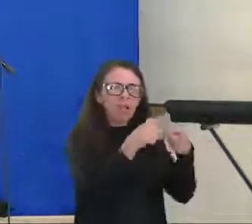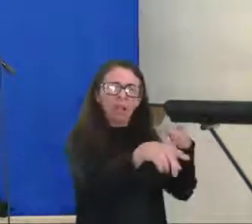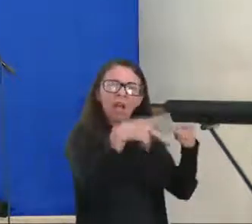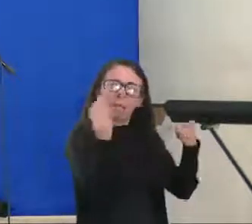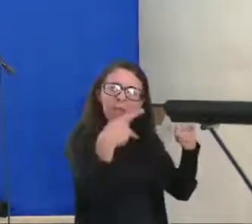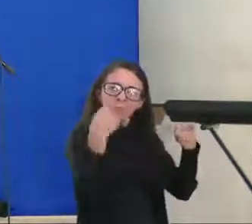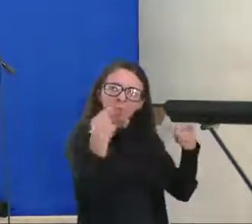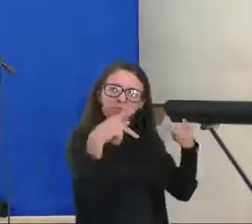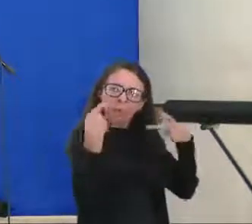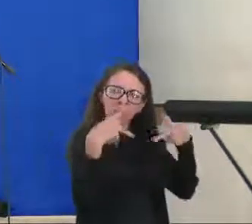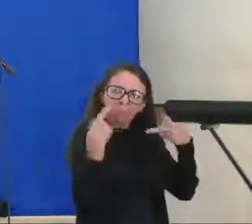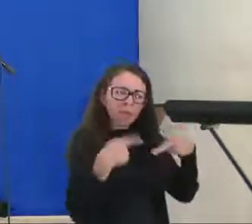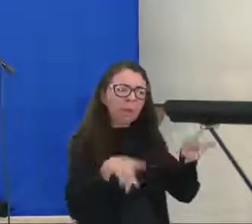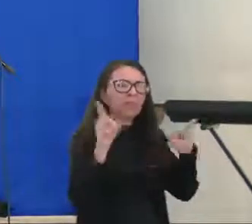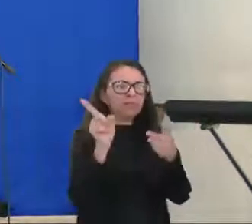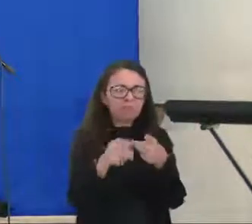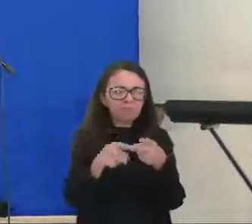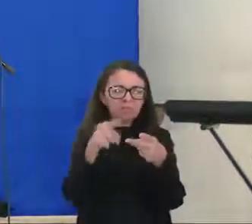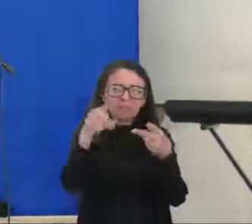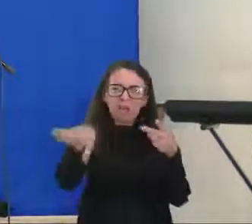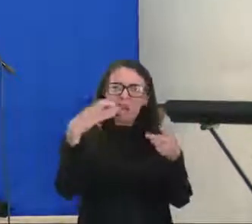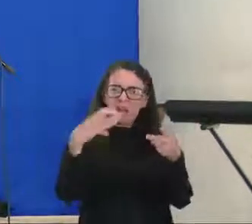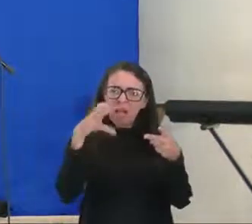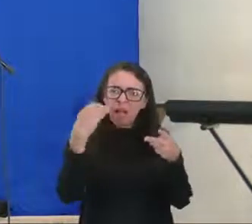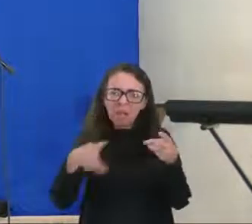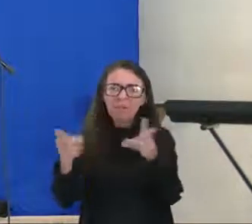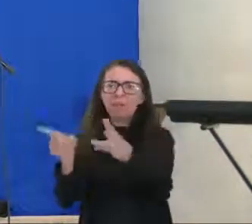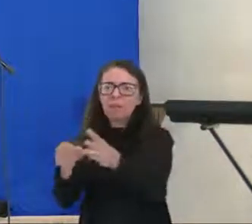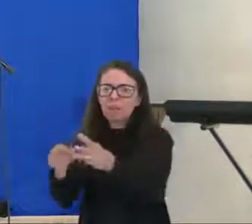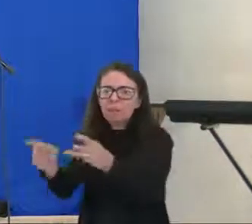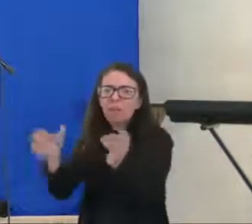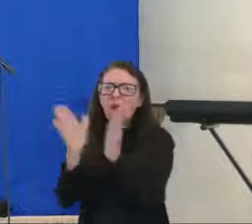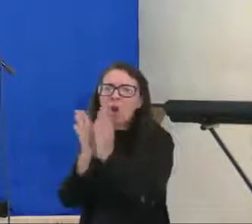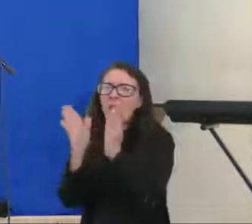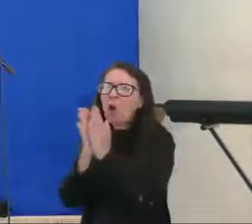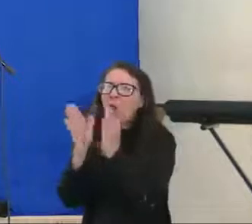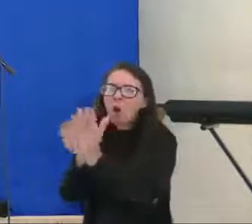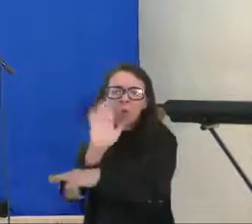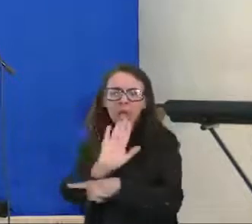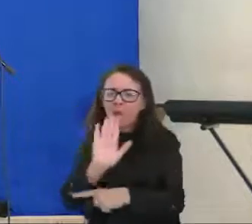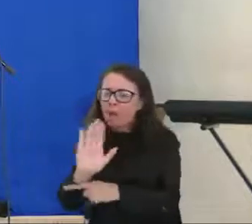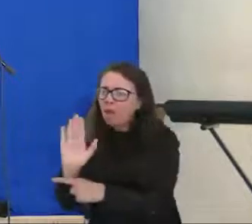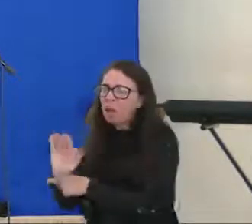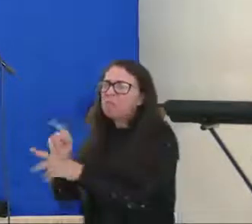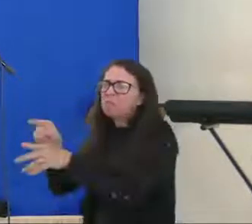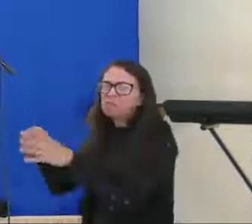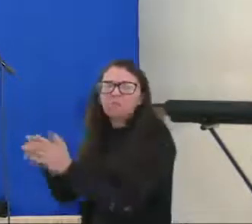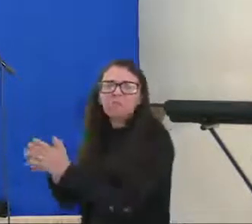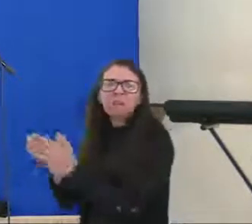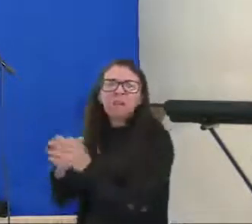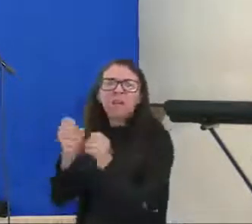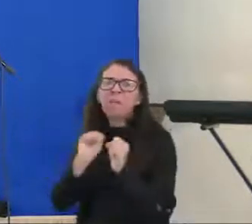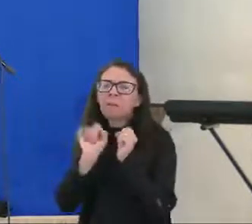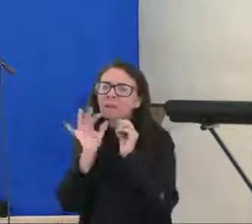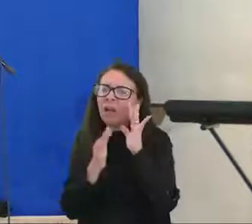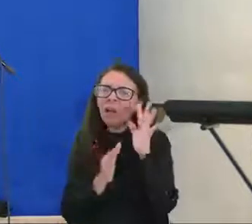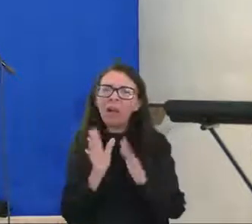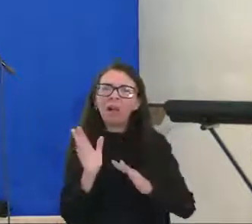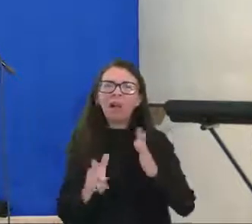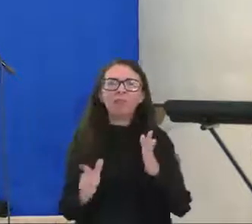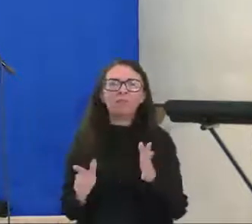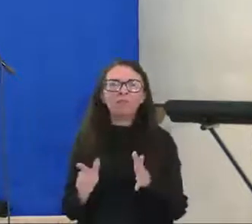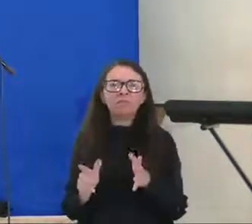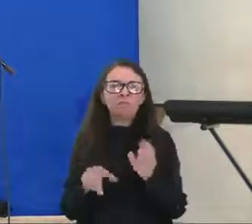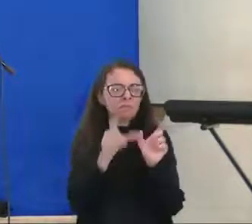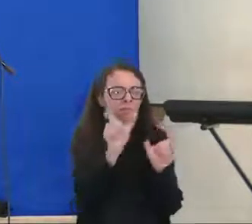profecia, discernimento de espíritos, variedades de línguas, capacidade de interpretar as línguas. Ele está falando dos dons.